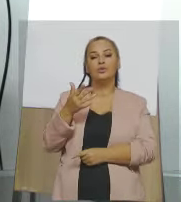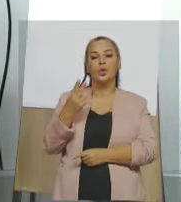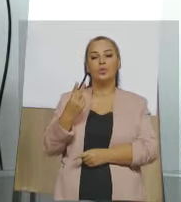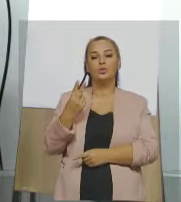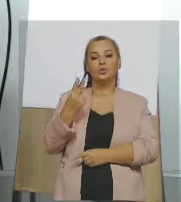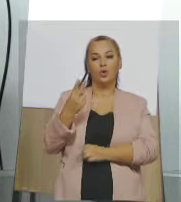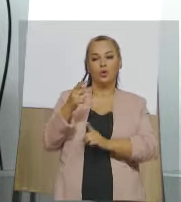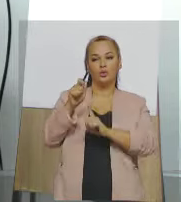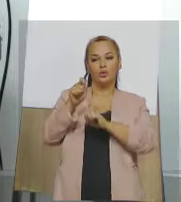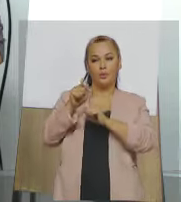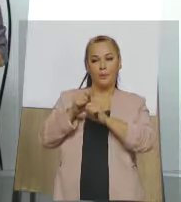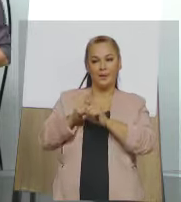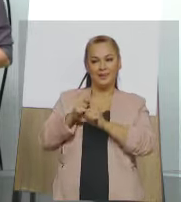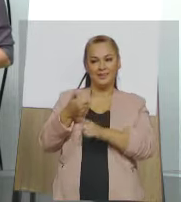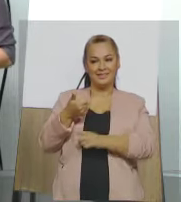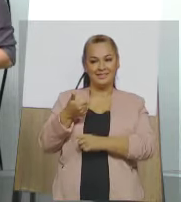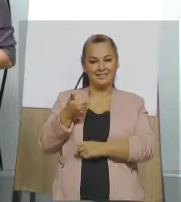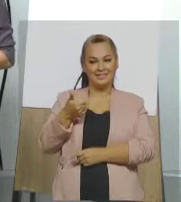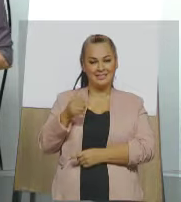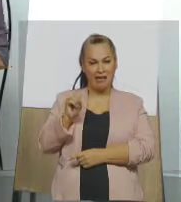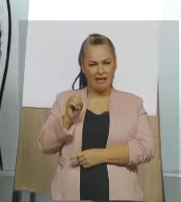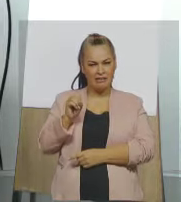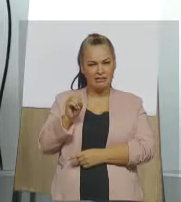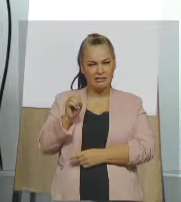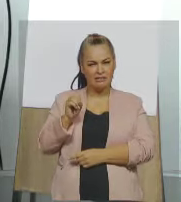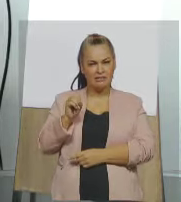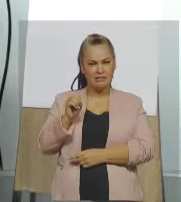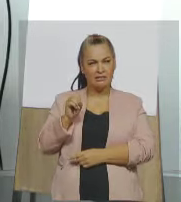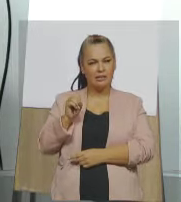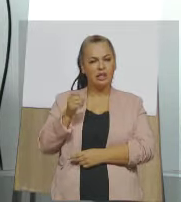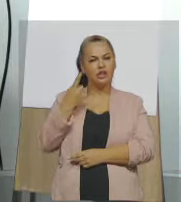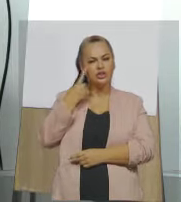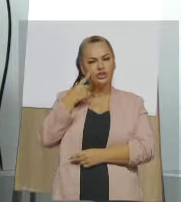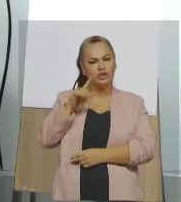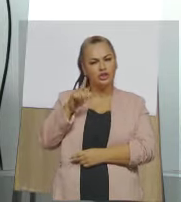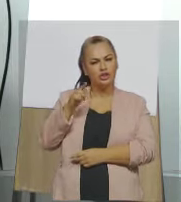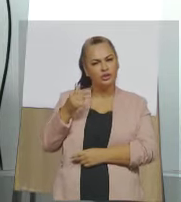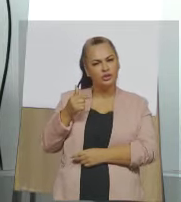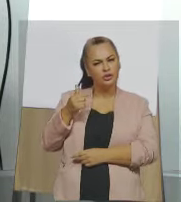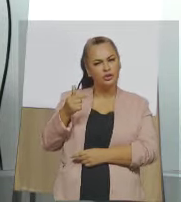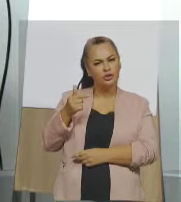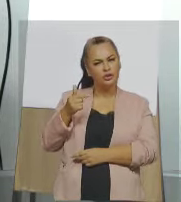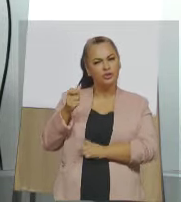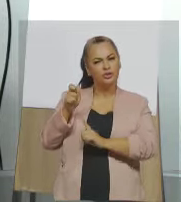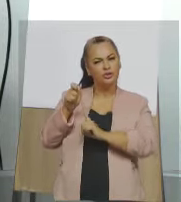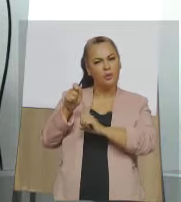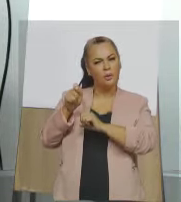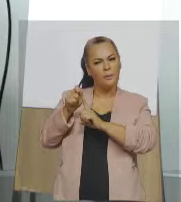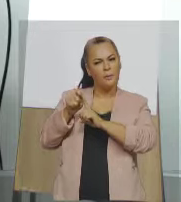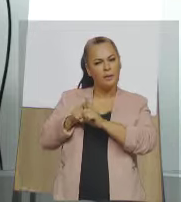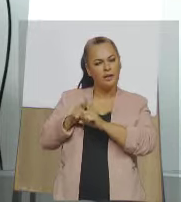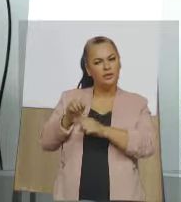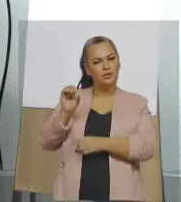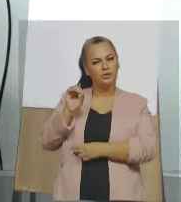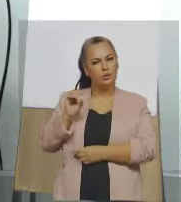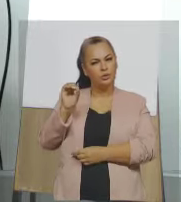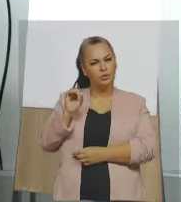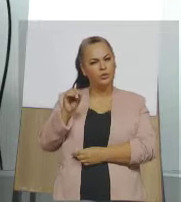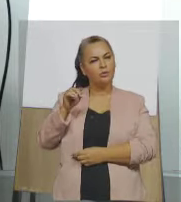é Pandemia e Sociedade. É basicamente o que está pedindo para escrever um texto sobre isso